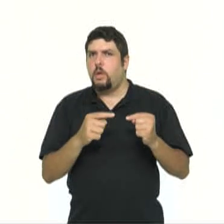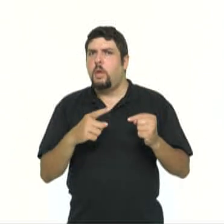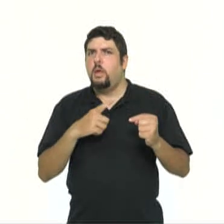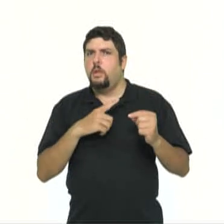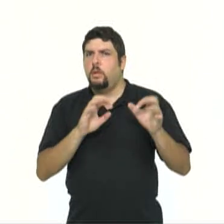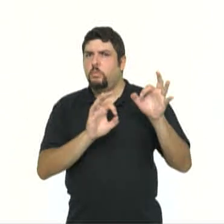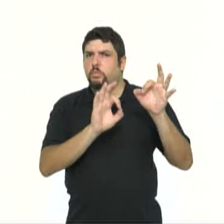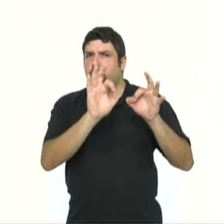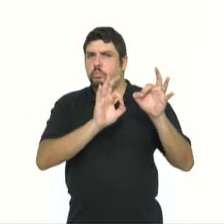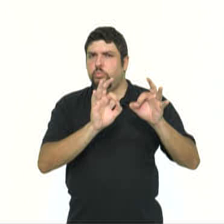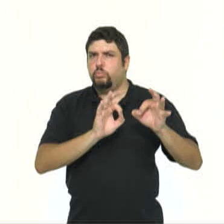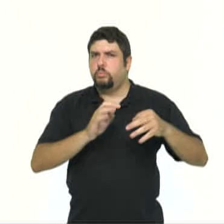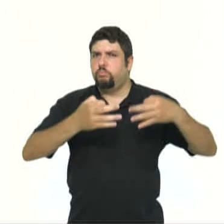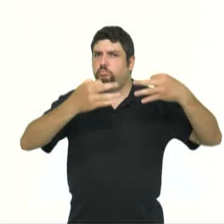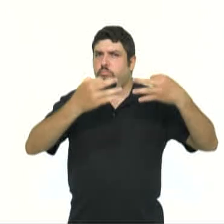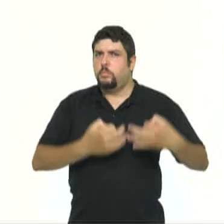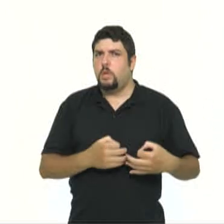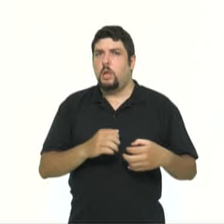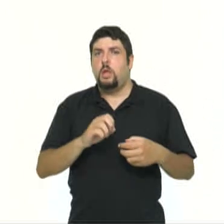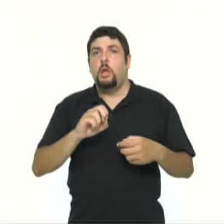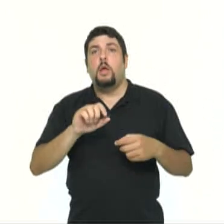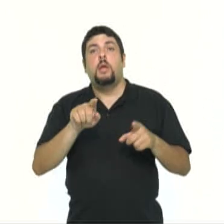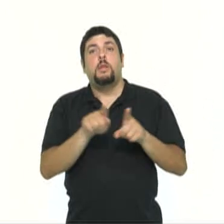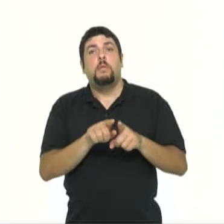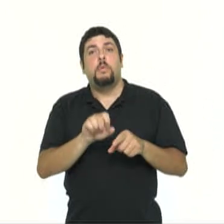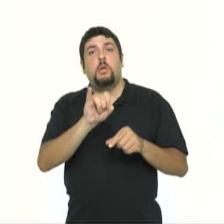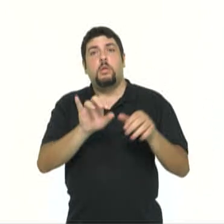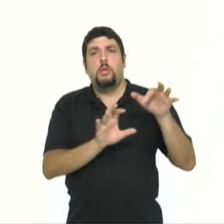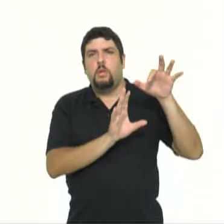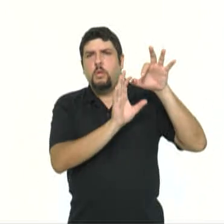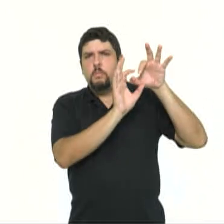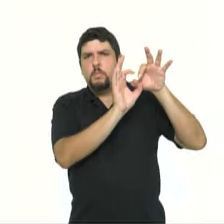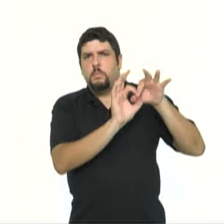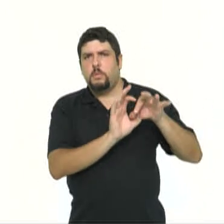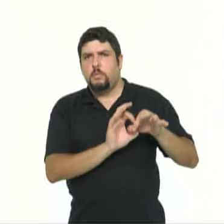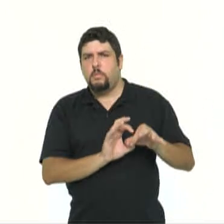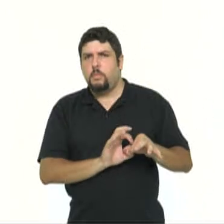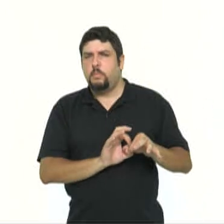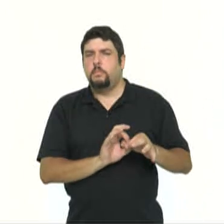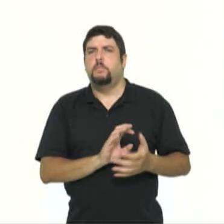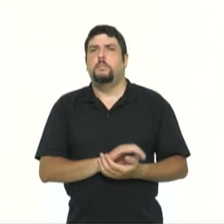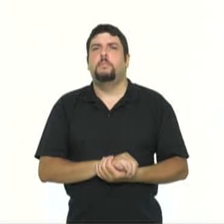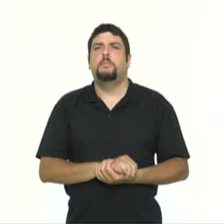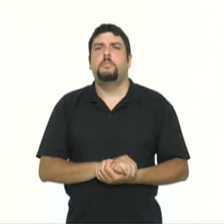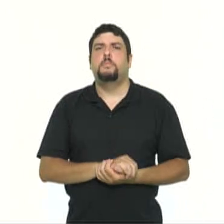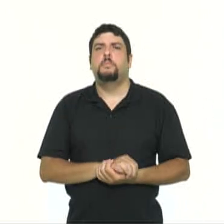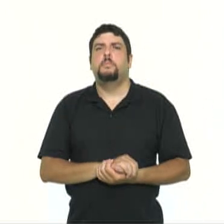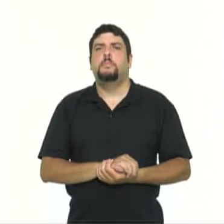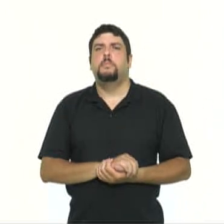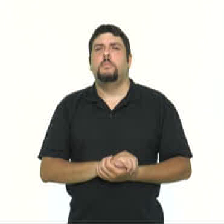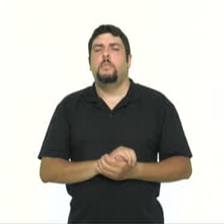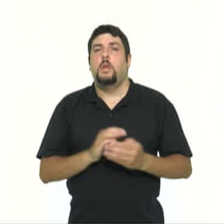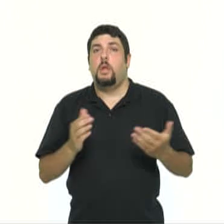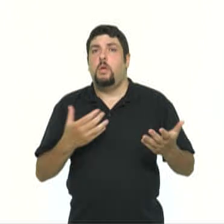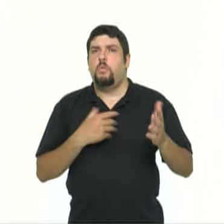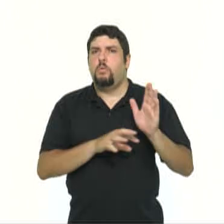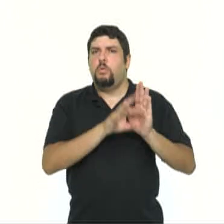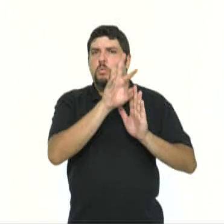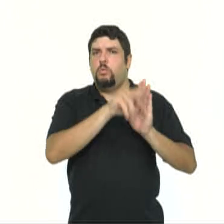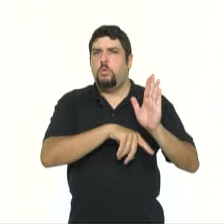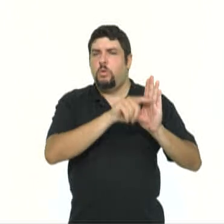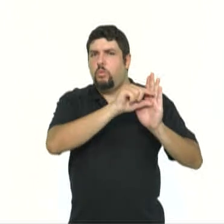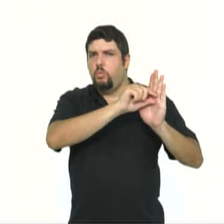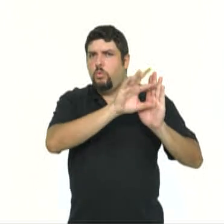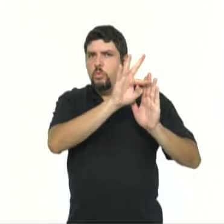bem construídos e se há uma relação nítida entre eles. Retire do texto